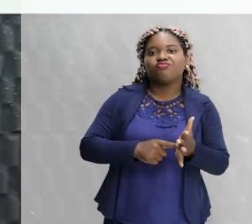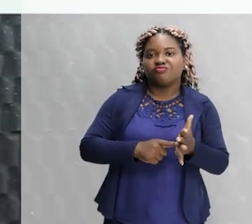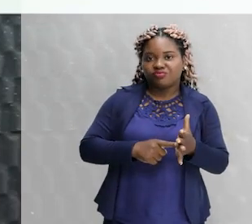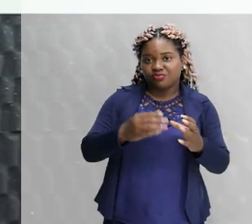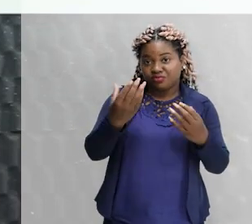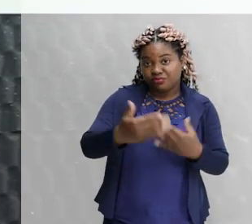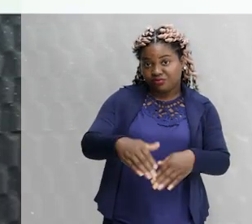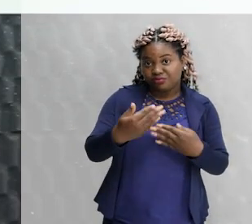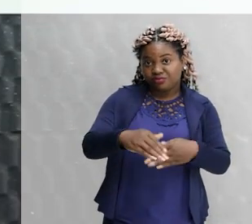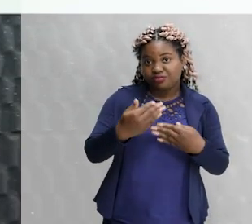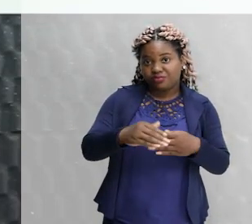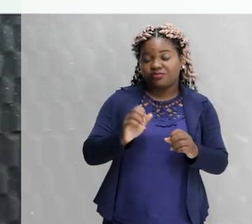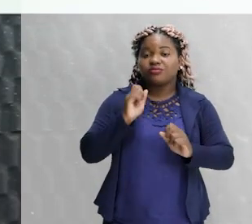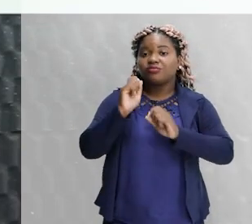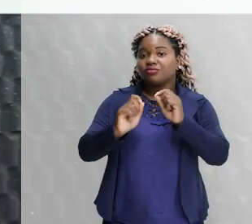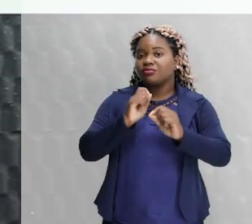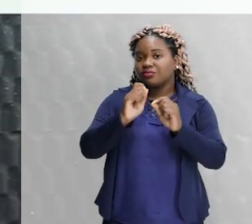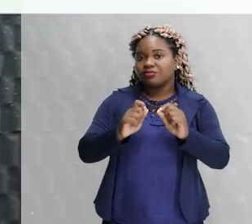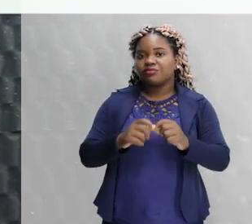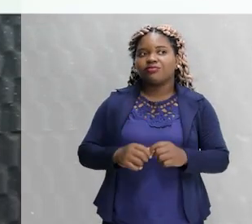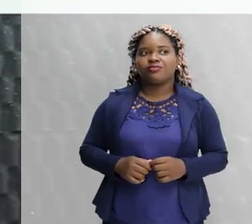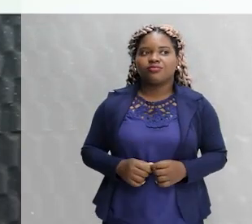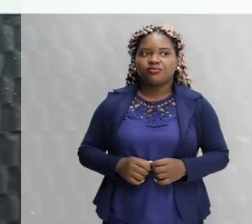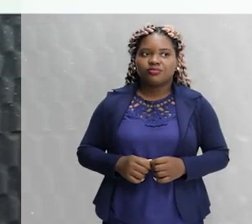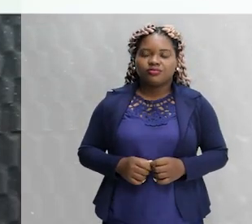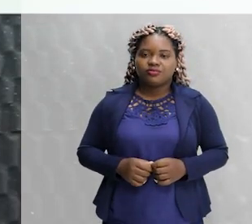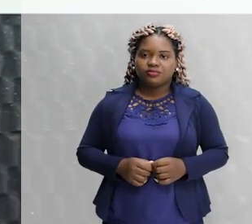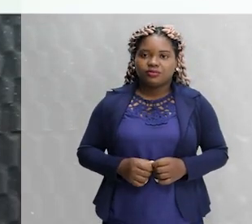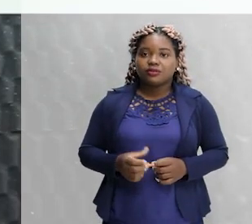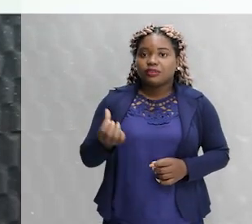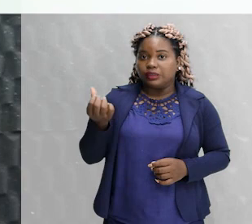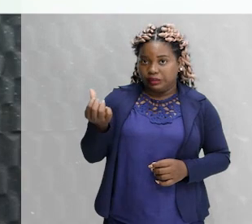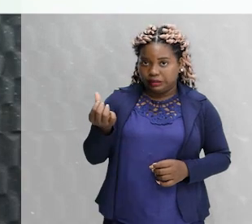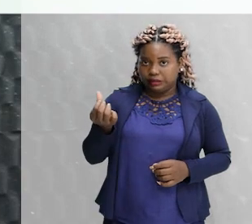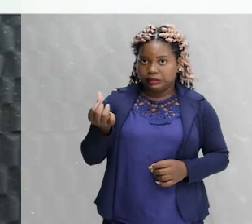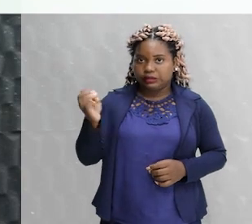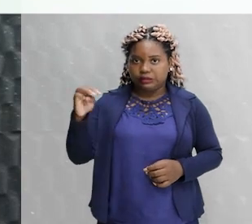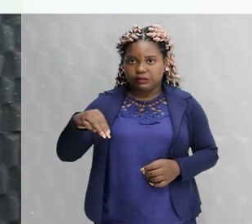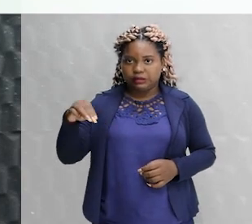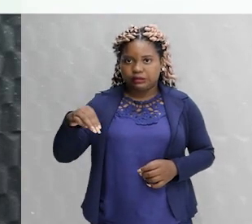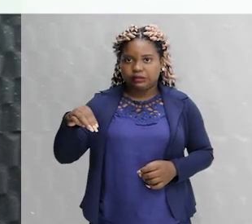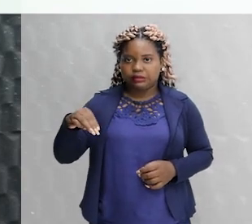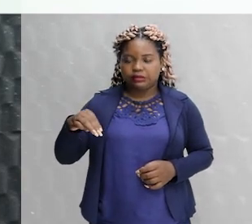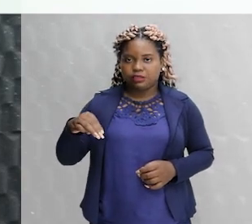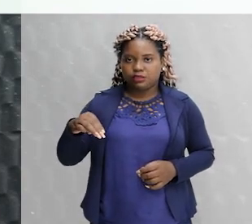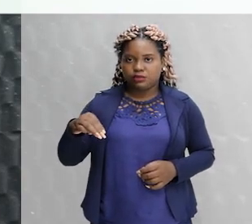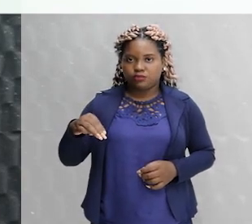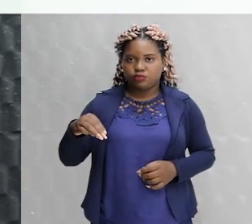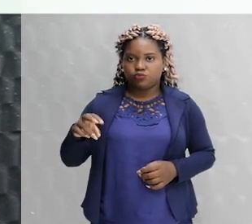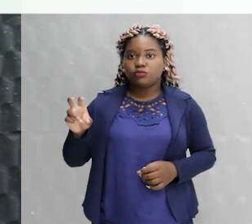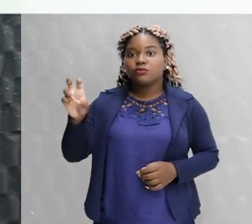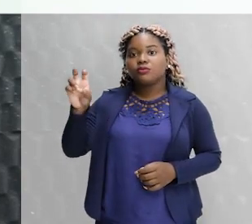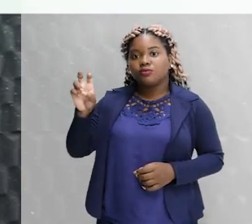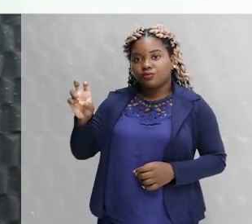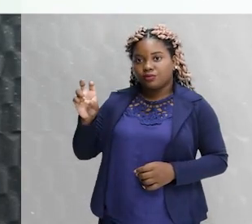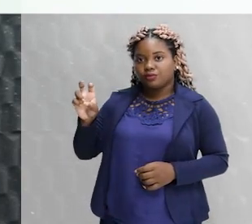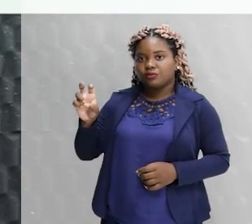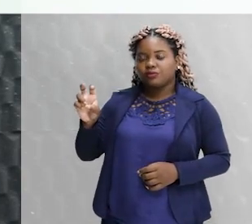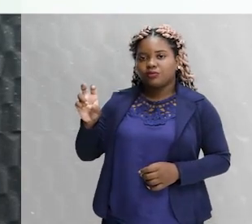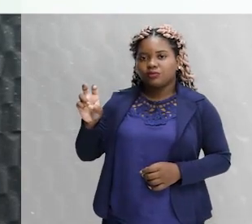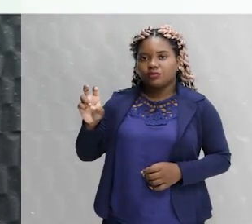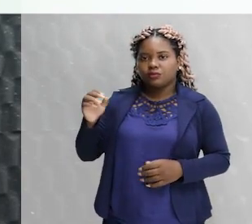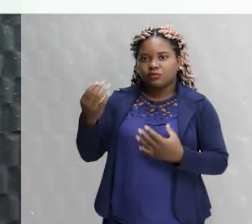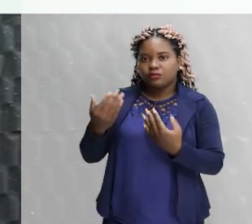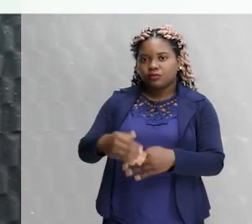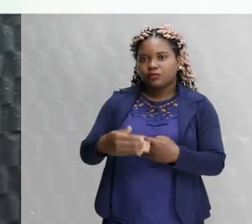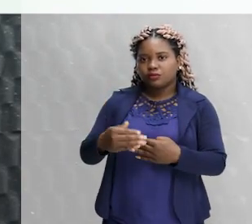as notas que ele tirou, foram quem? Ele tirou 6 na prova de matemática, ele tirou 5 na prova